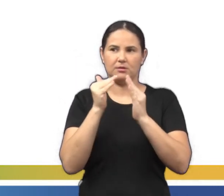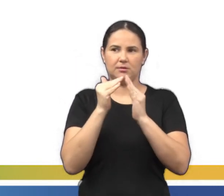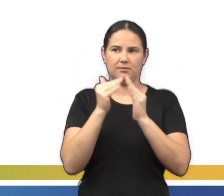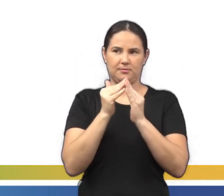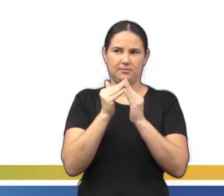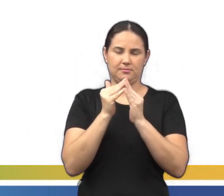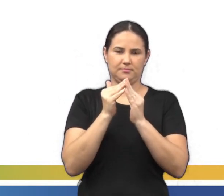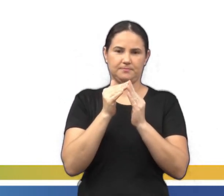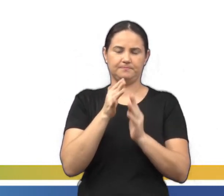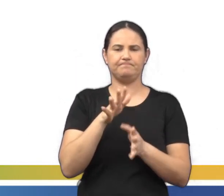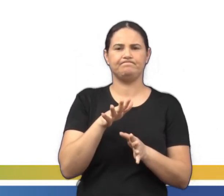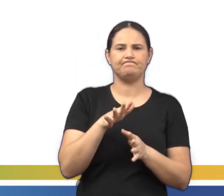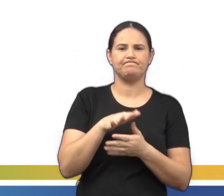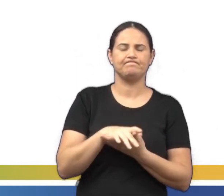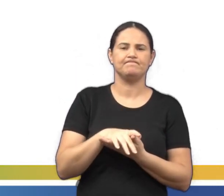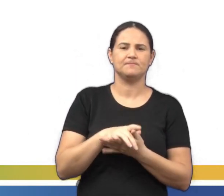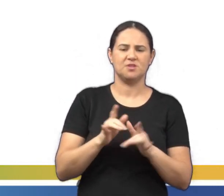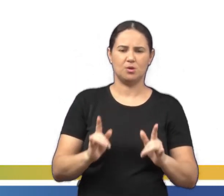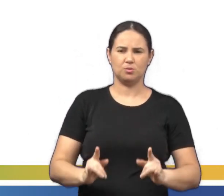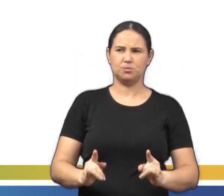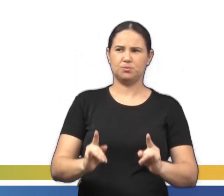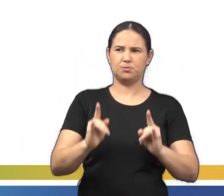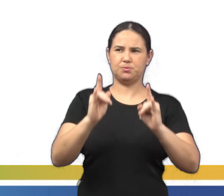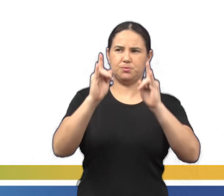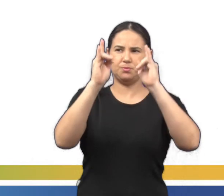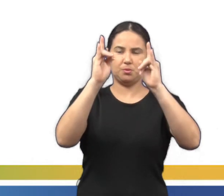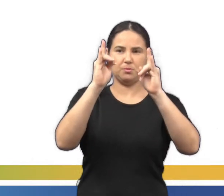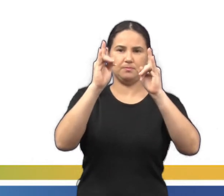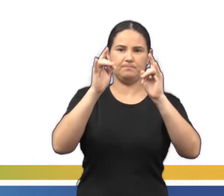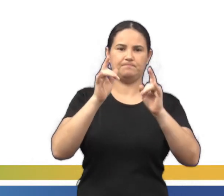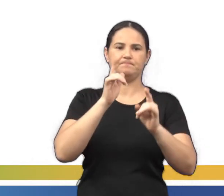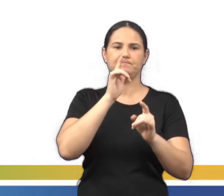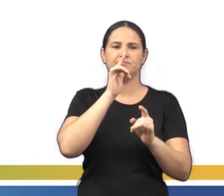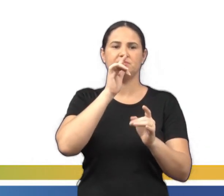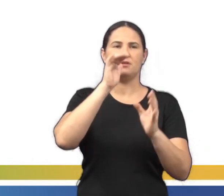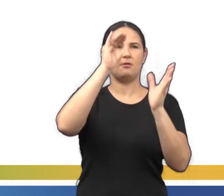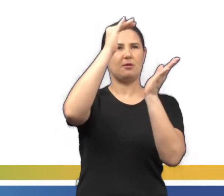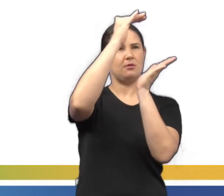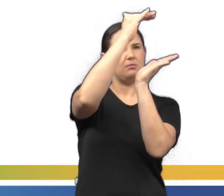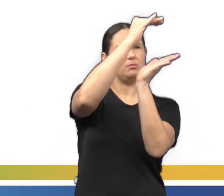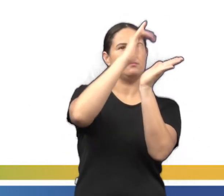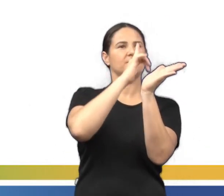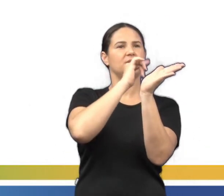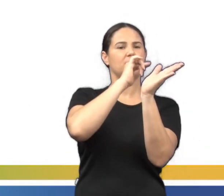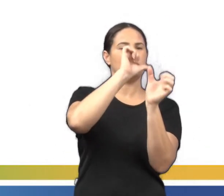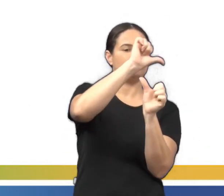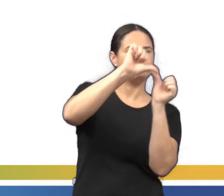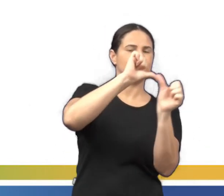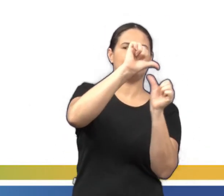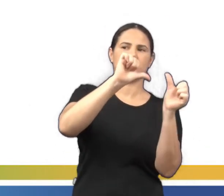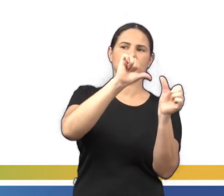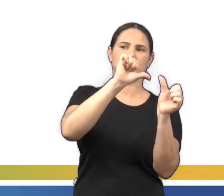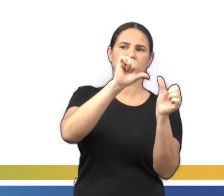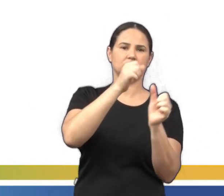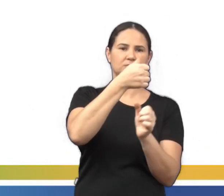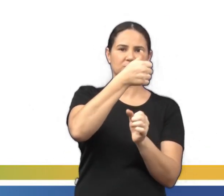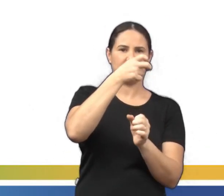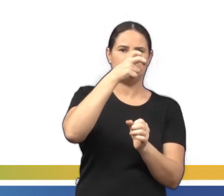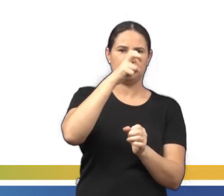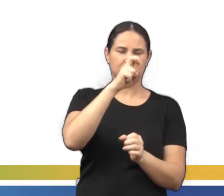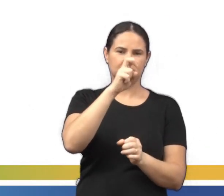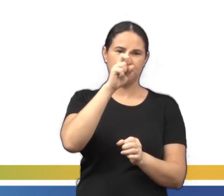Determinado condomínio trocou seu reservatório de água com capacidade para 15 mil litros por